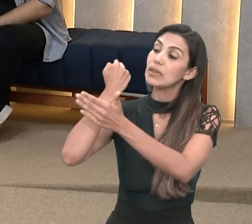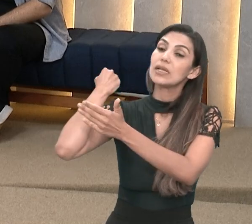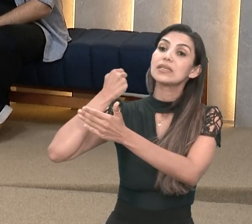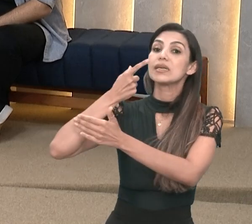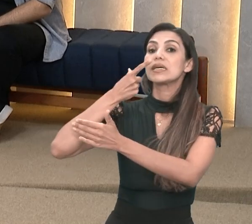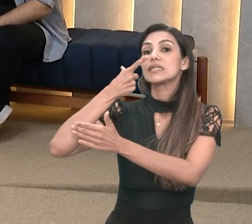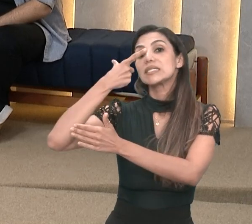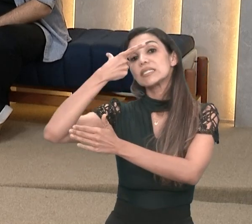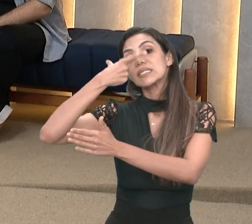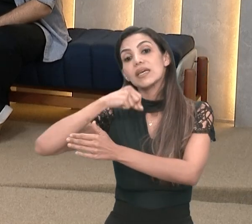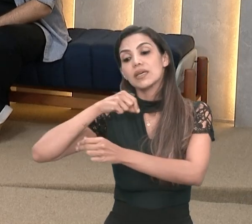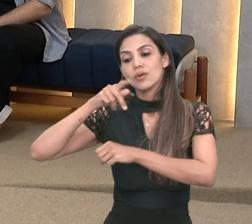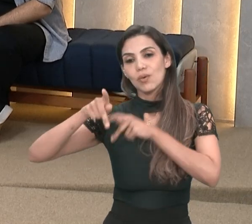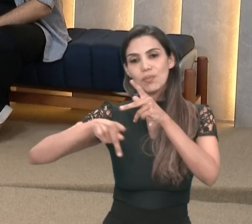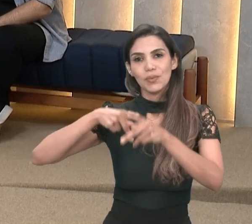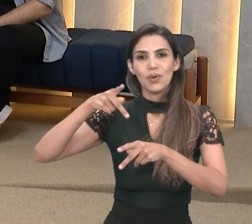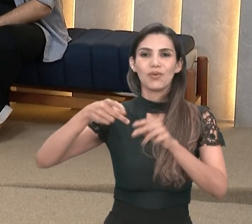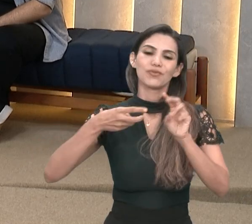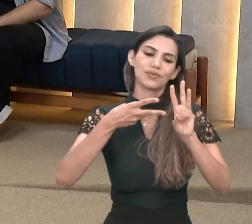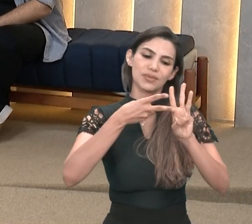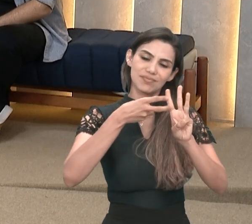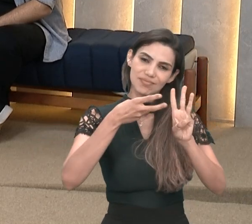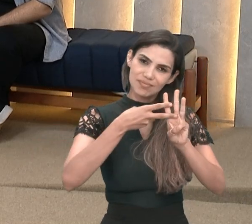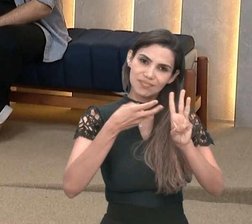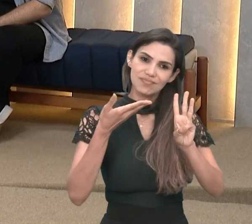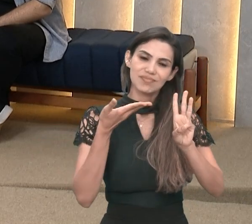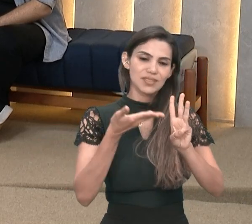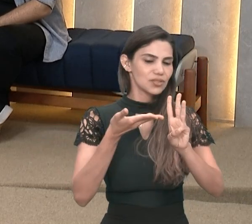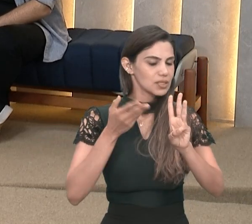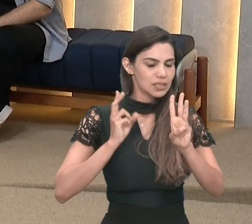diante desse caos, né, que os modelos